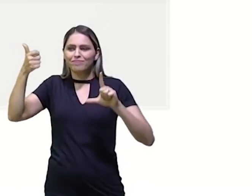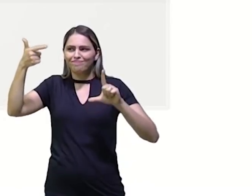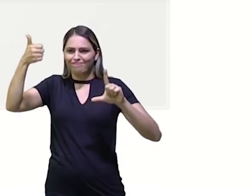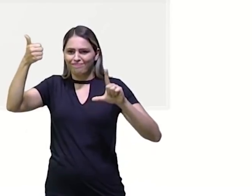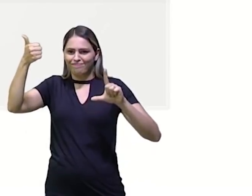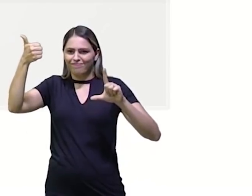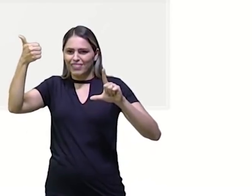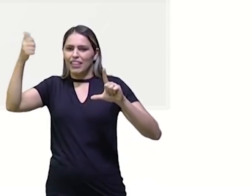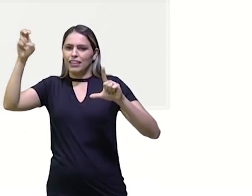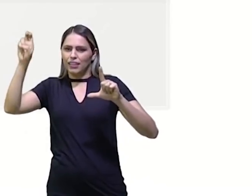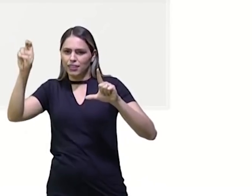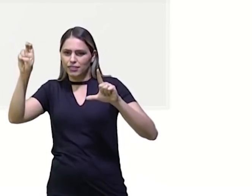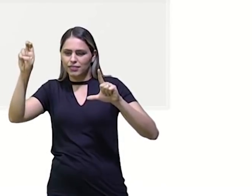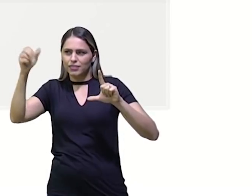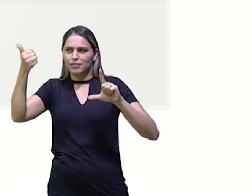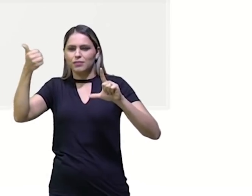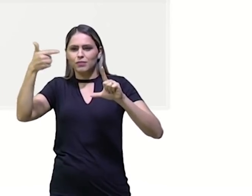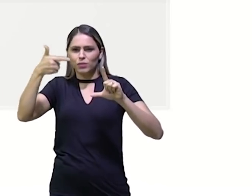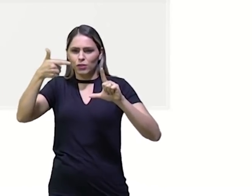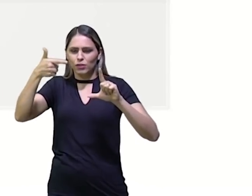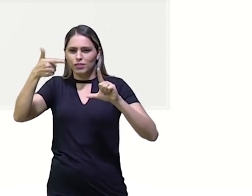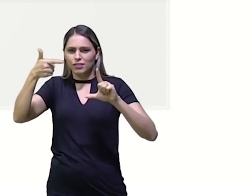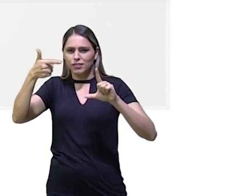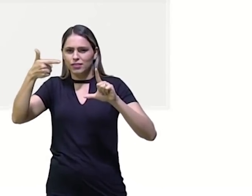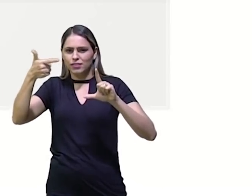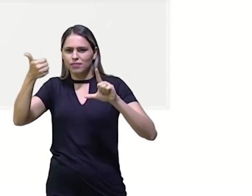12. Menor que 12?